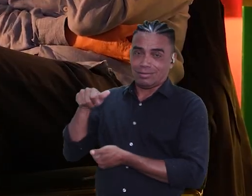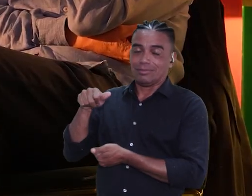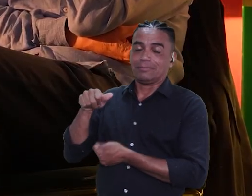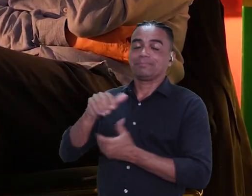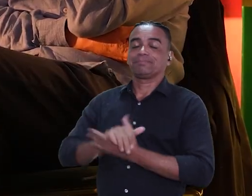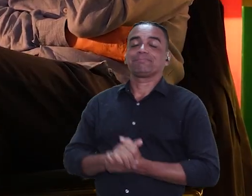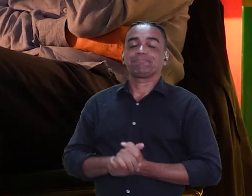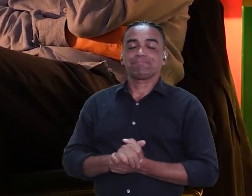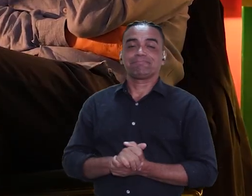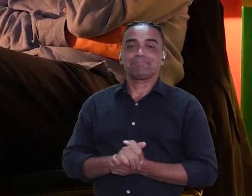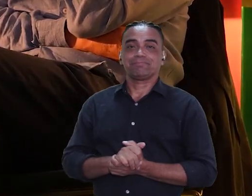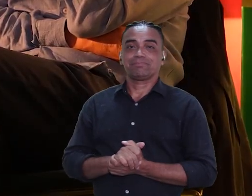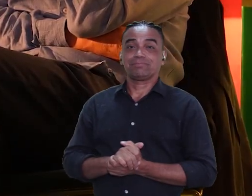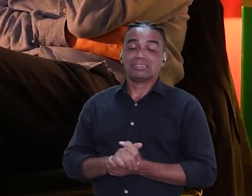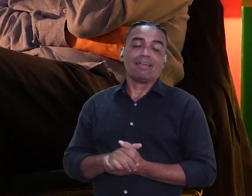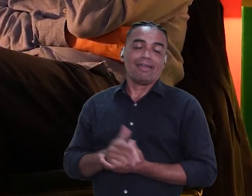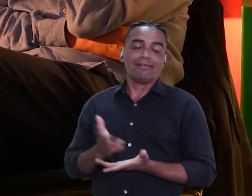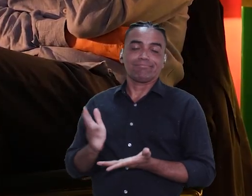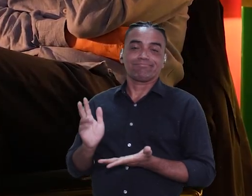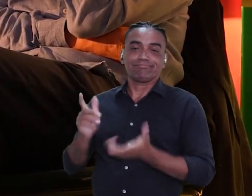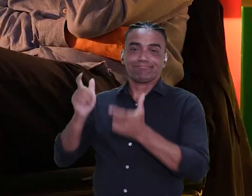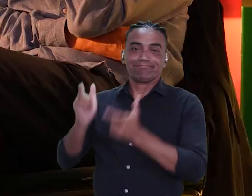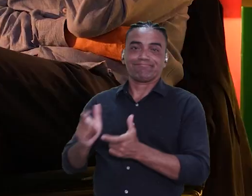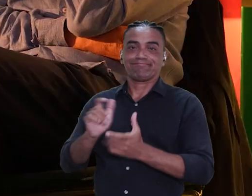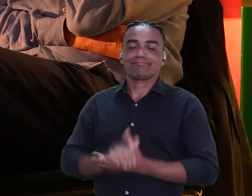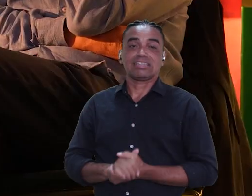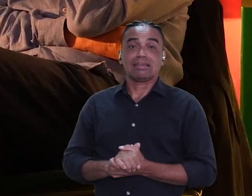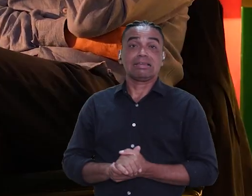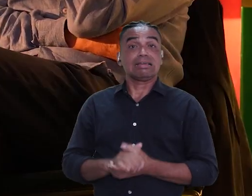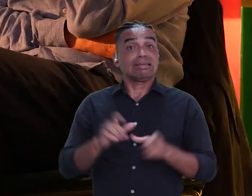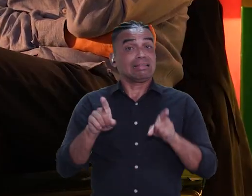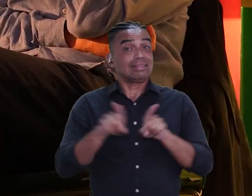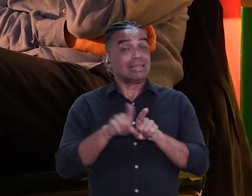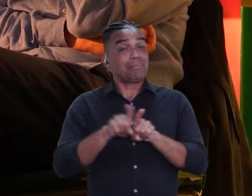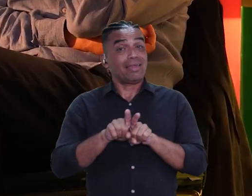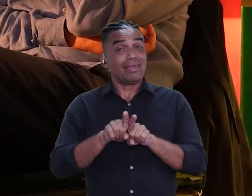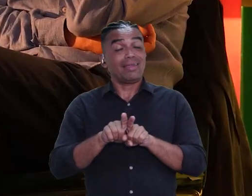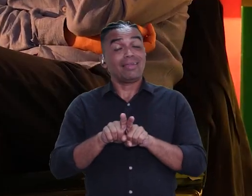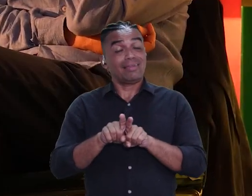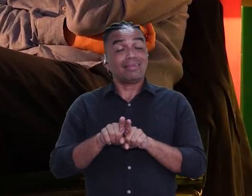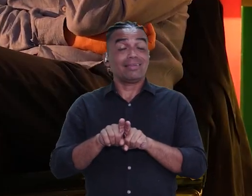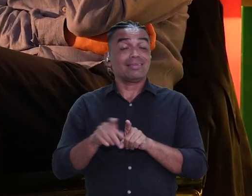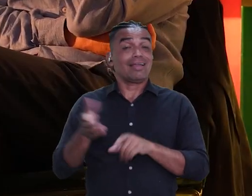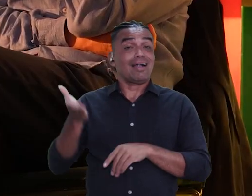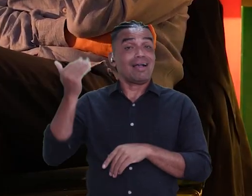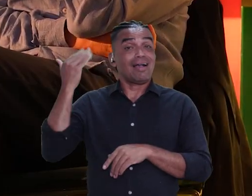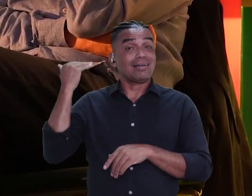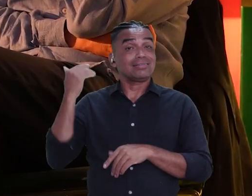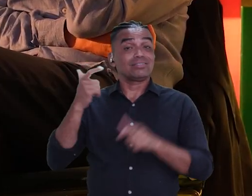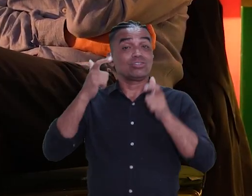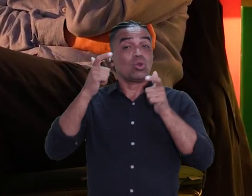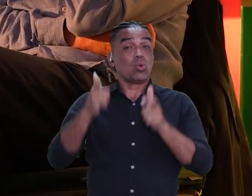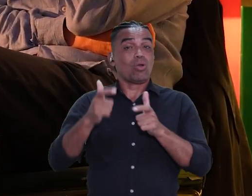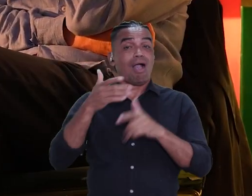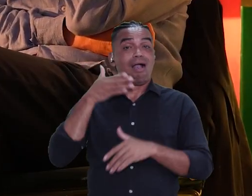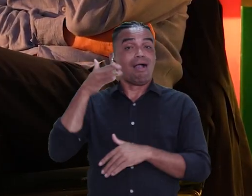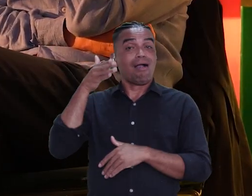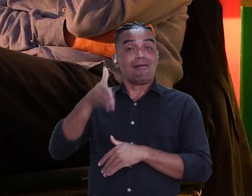nesse terreiro, nesse território, nessa arquibancada. E quem ocupava esses